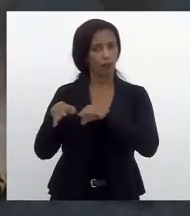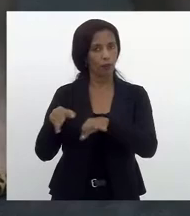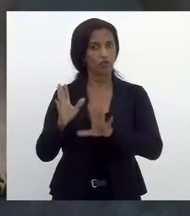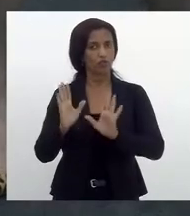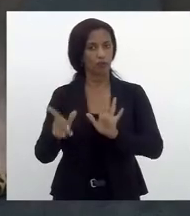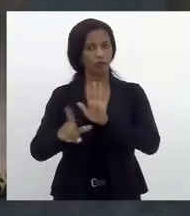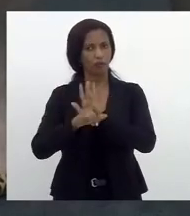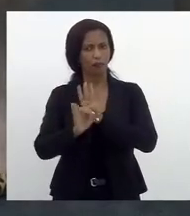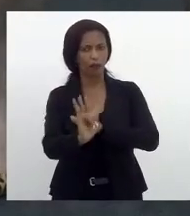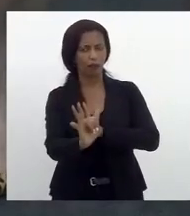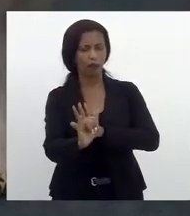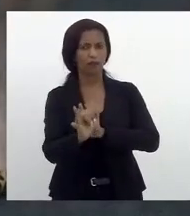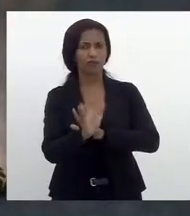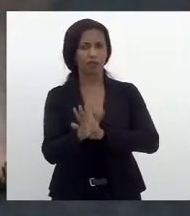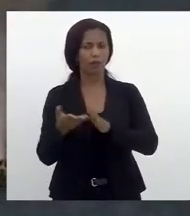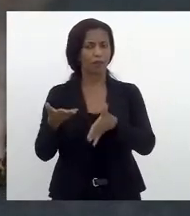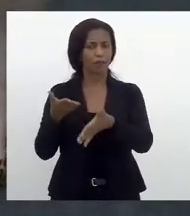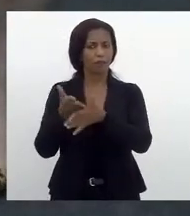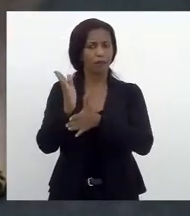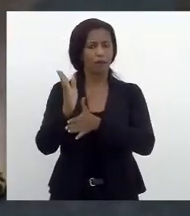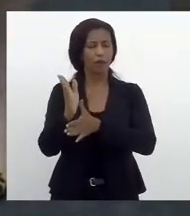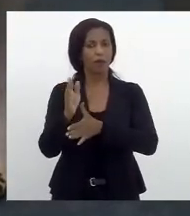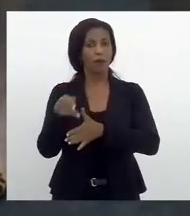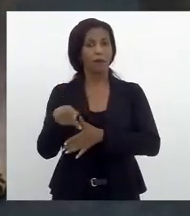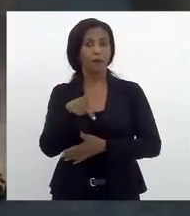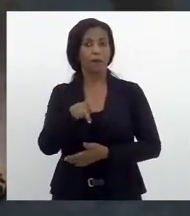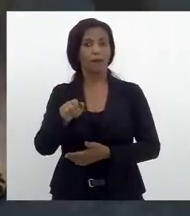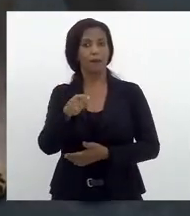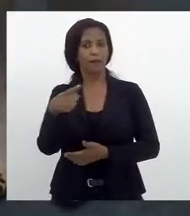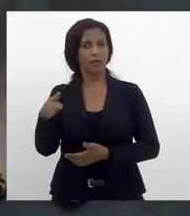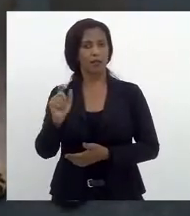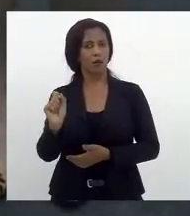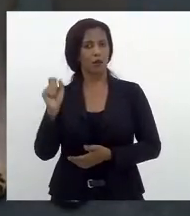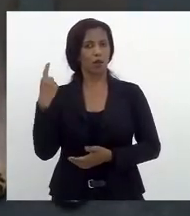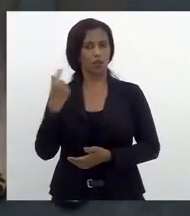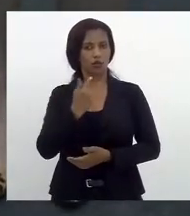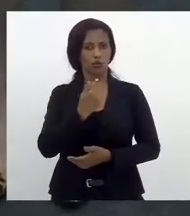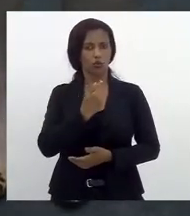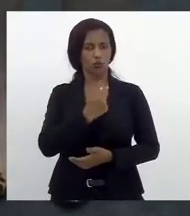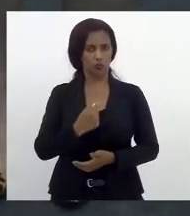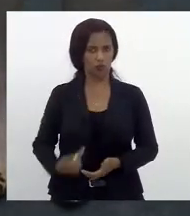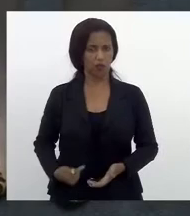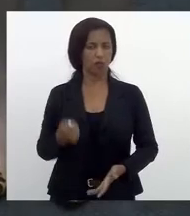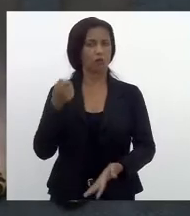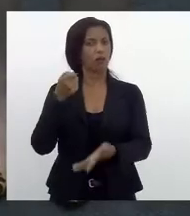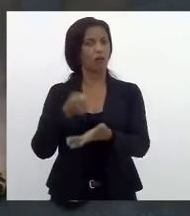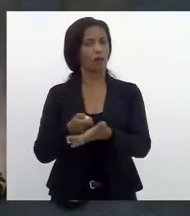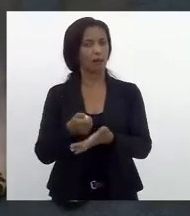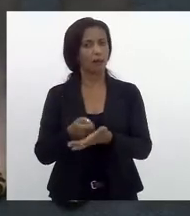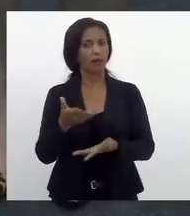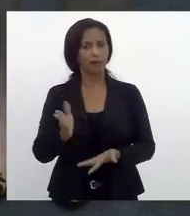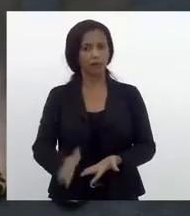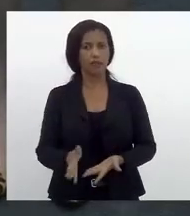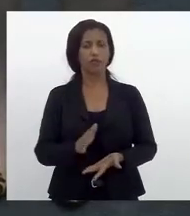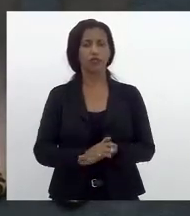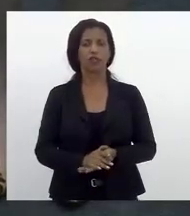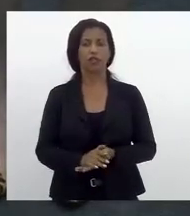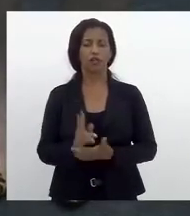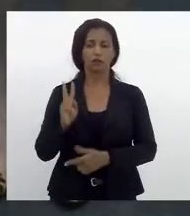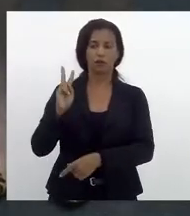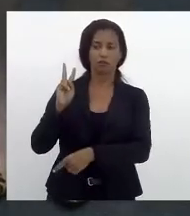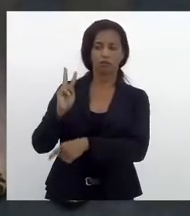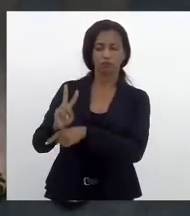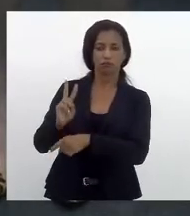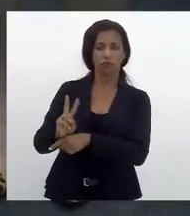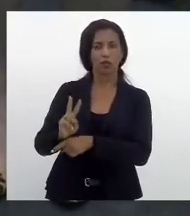já tem uma lei aprovada pelo Pezão, governador à época, que garante esse atendimento